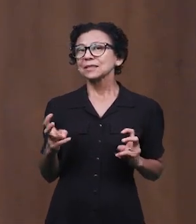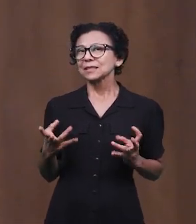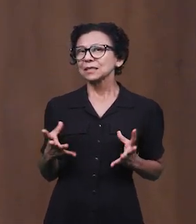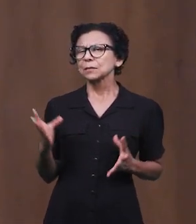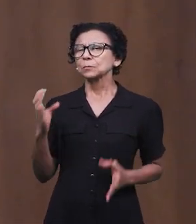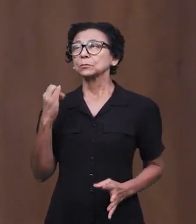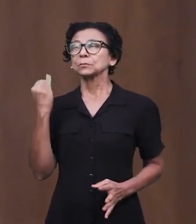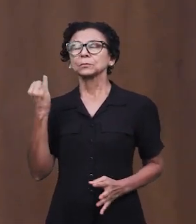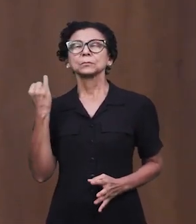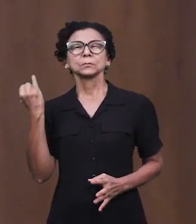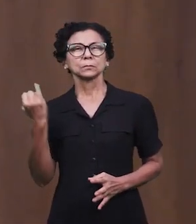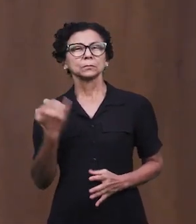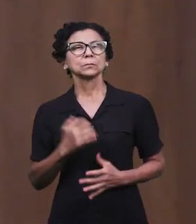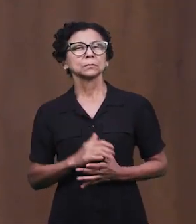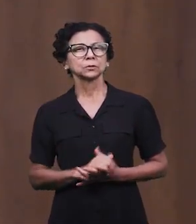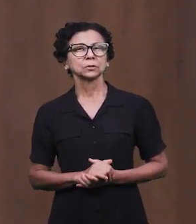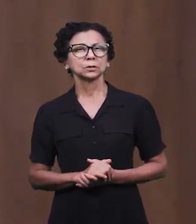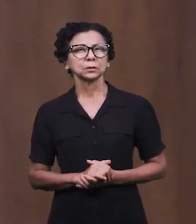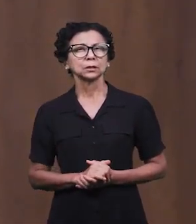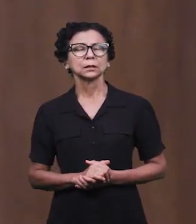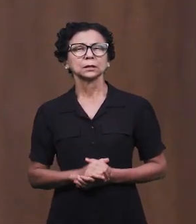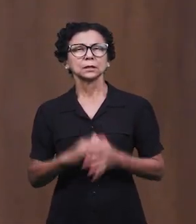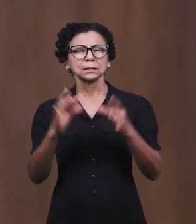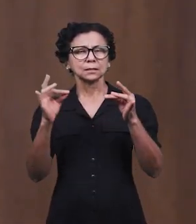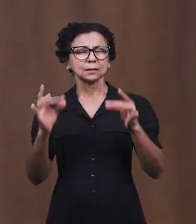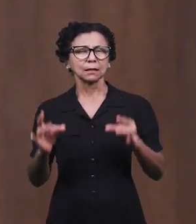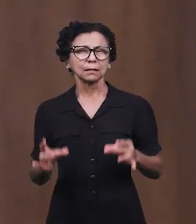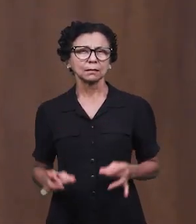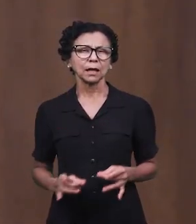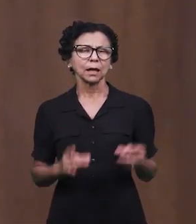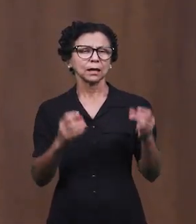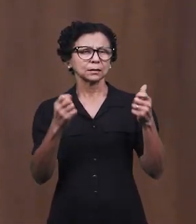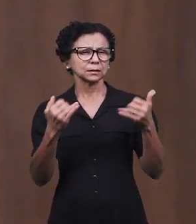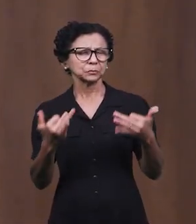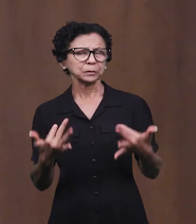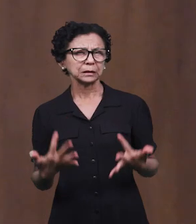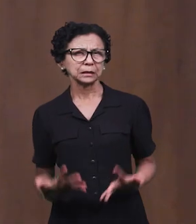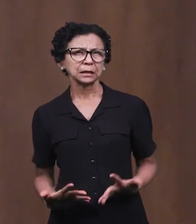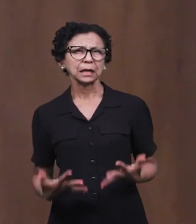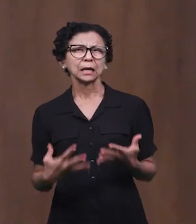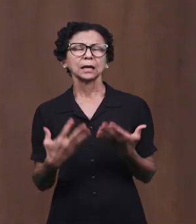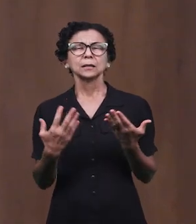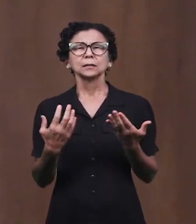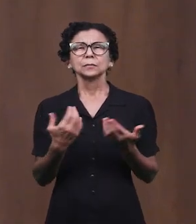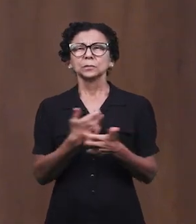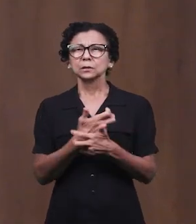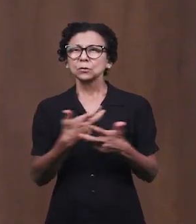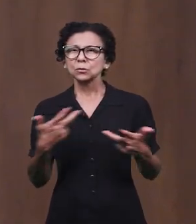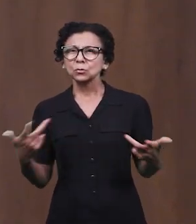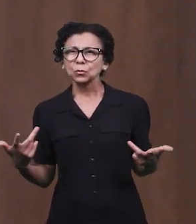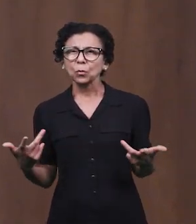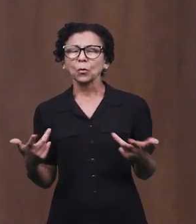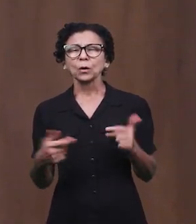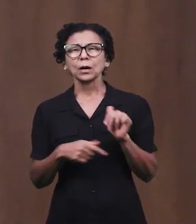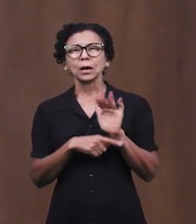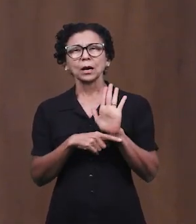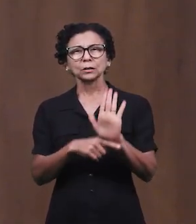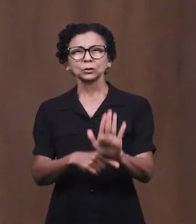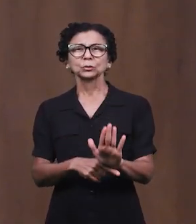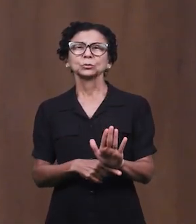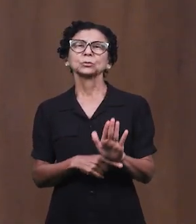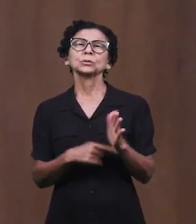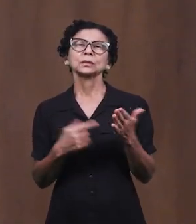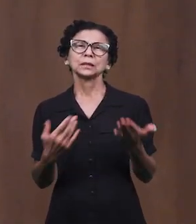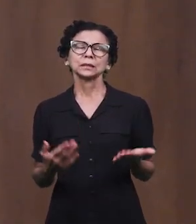grande relevância, né, esclarecer esses aspectos relacionados ao benefício assistencial para pessoas